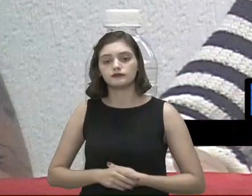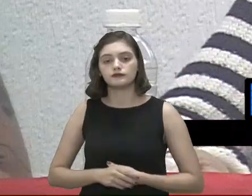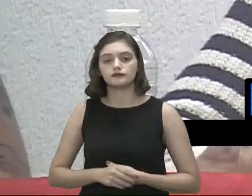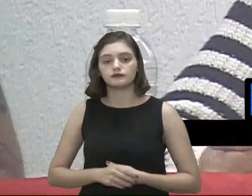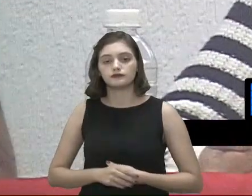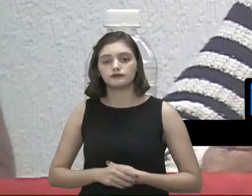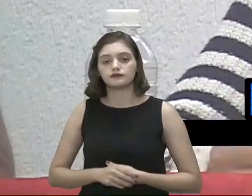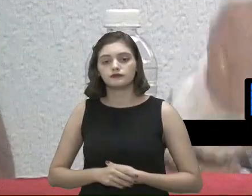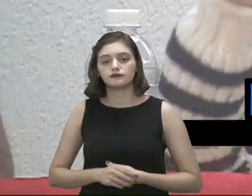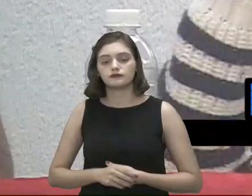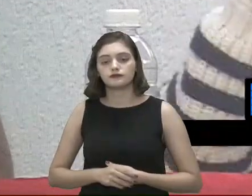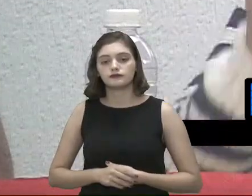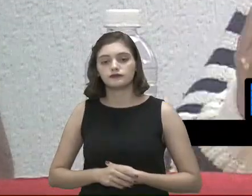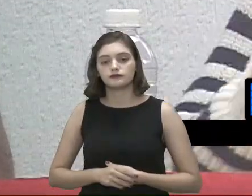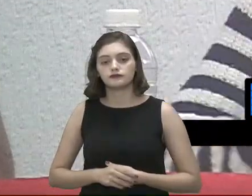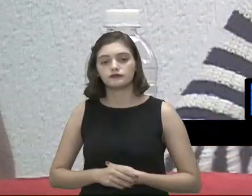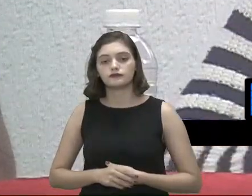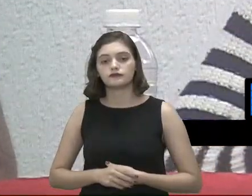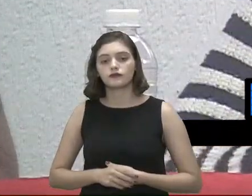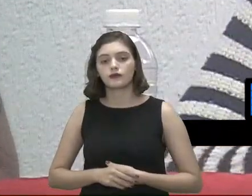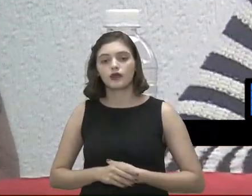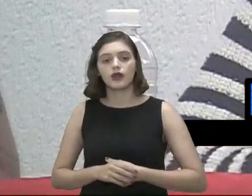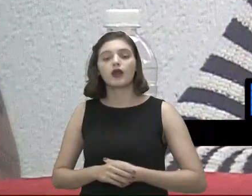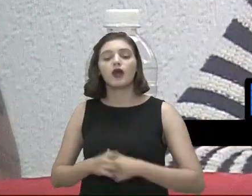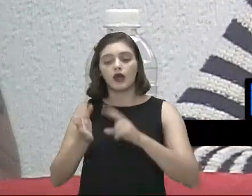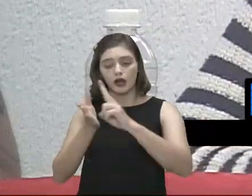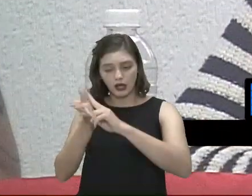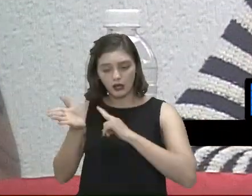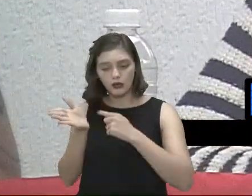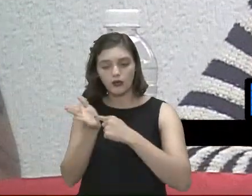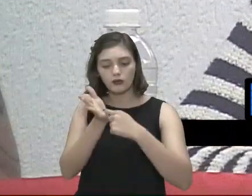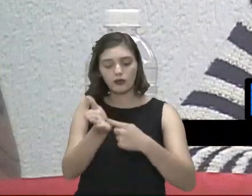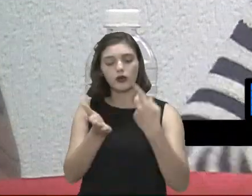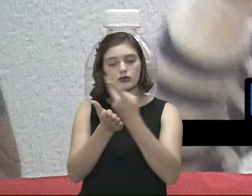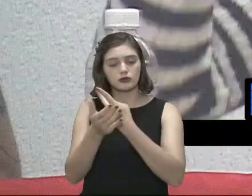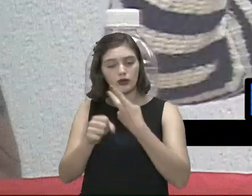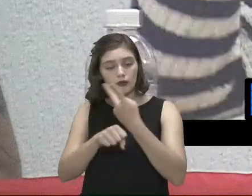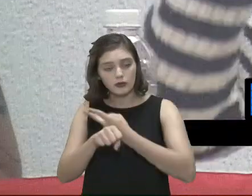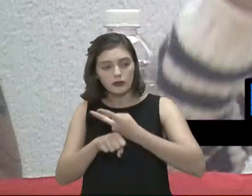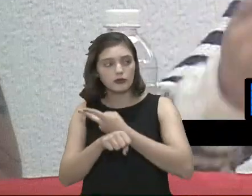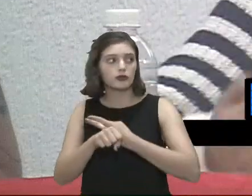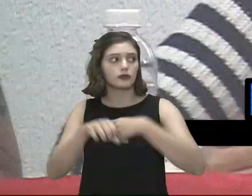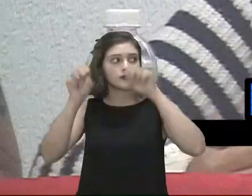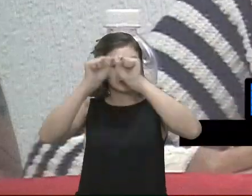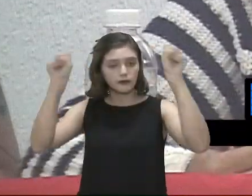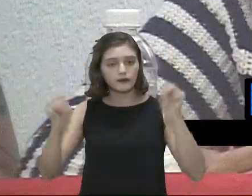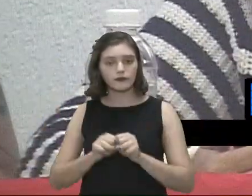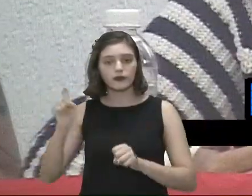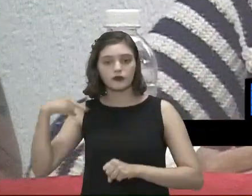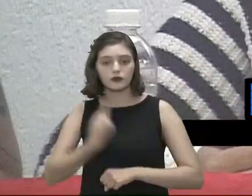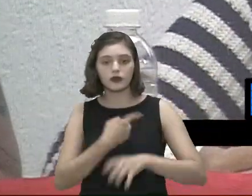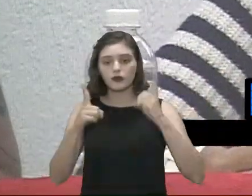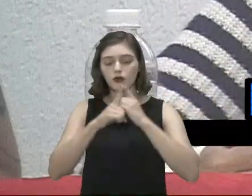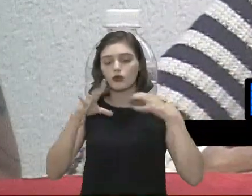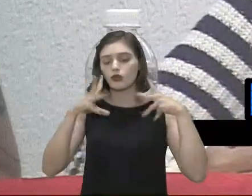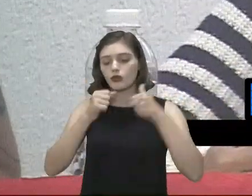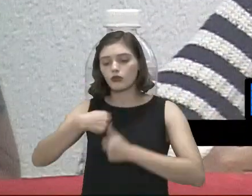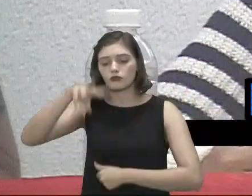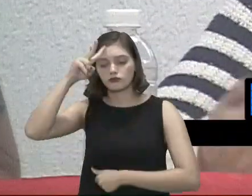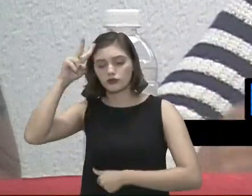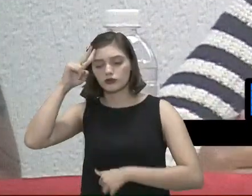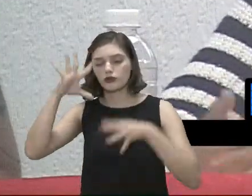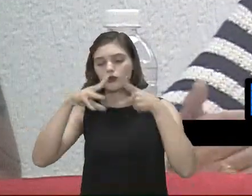se apresenta, a partir daquele nome a gente já consegue fazer a busca no sistema e a gente já encontra todo o histórico de